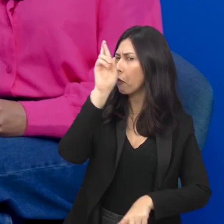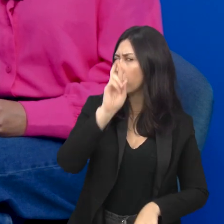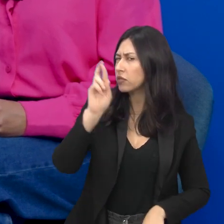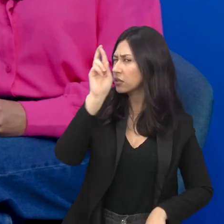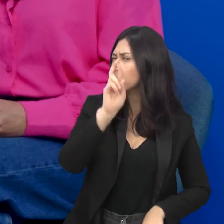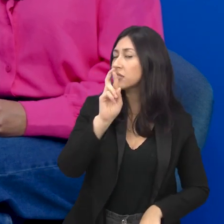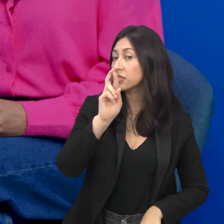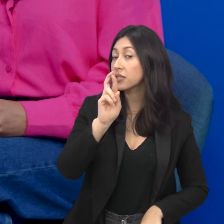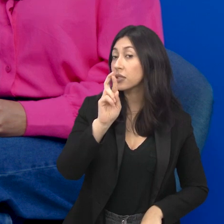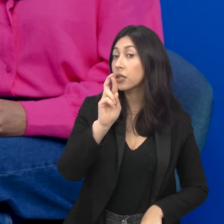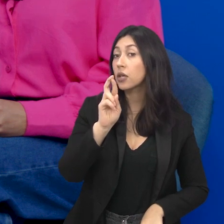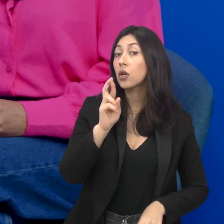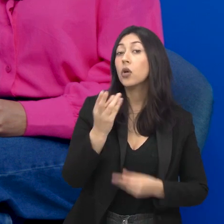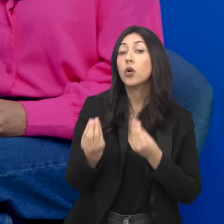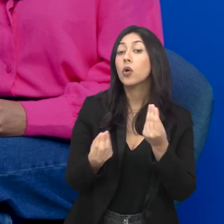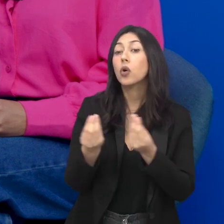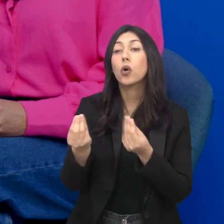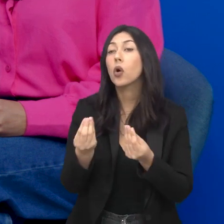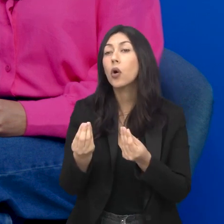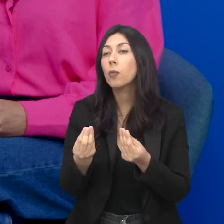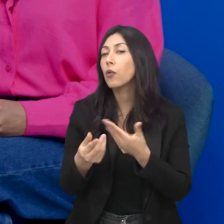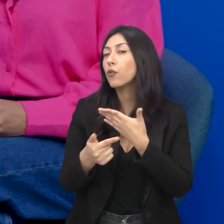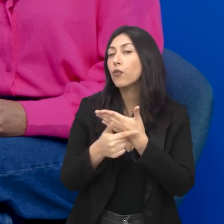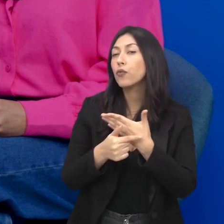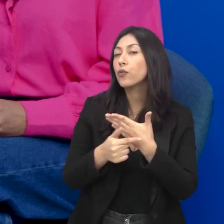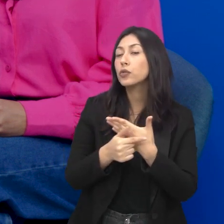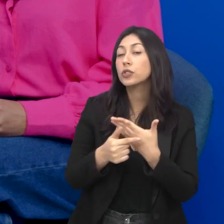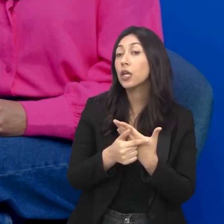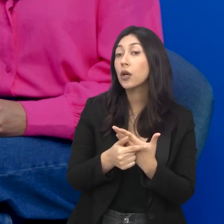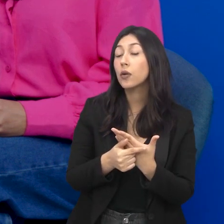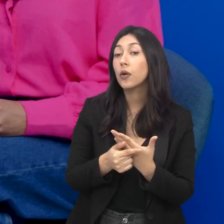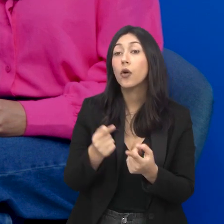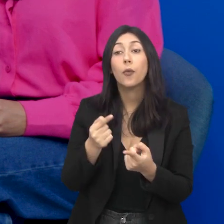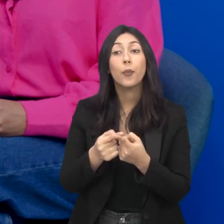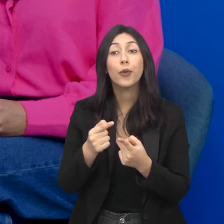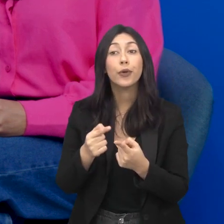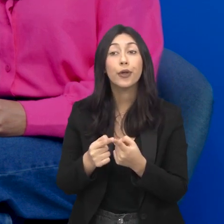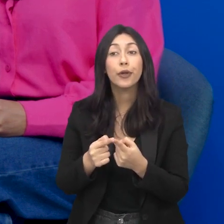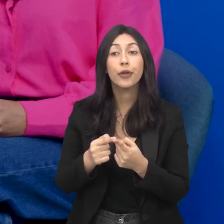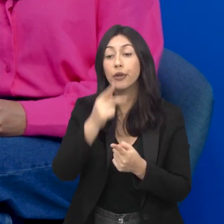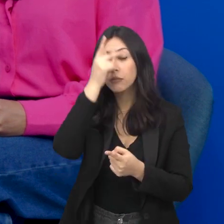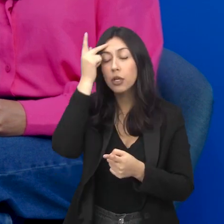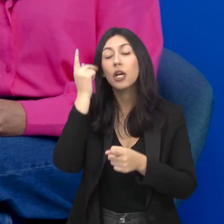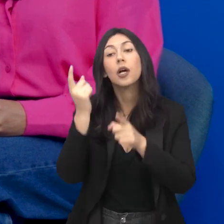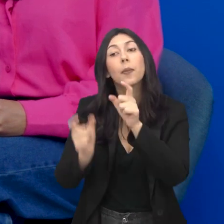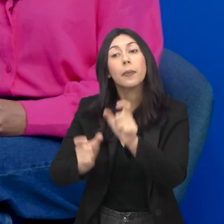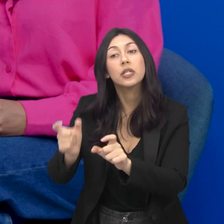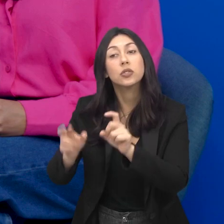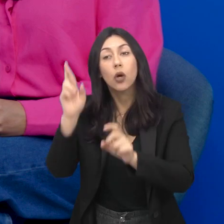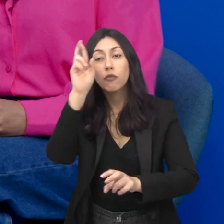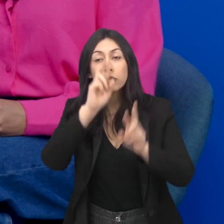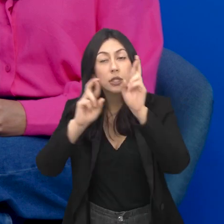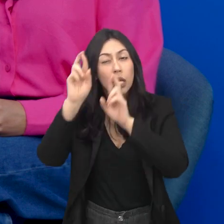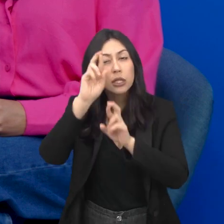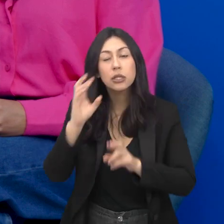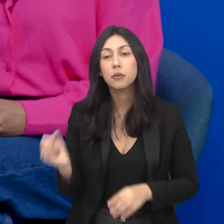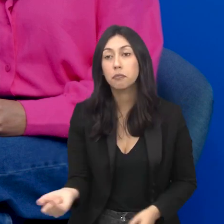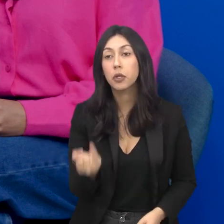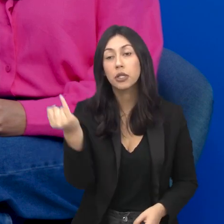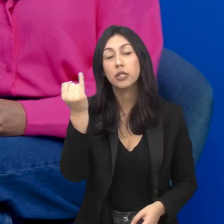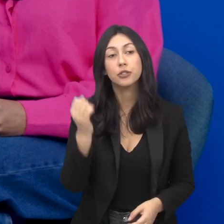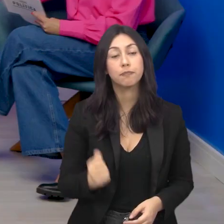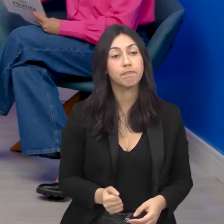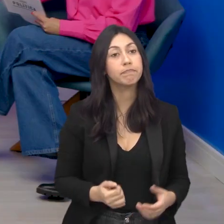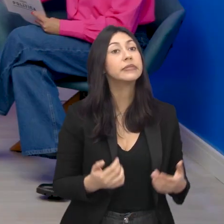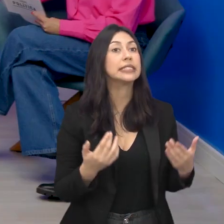Como o senhor vê esse papel? Qual a importância do munícipe também estar próximo do serviço aqui da Câmara? Pois